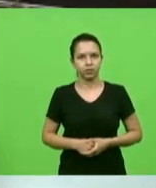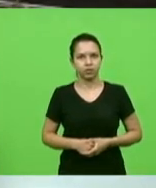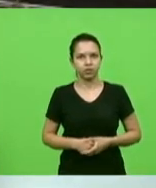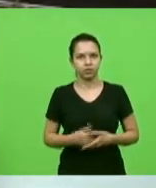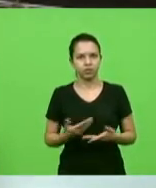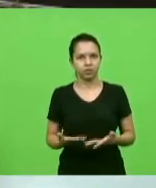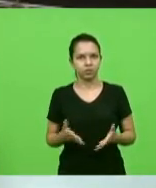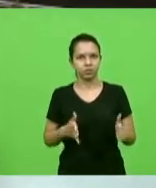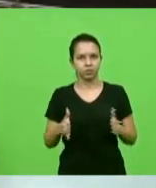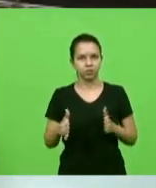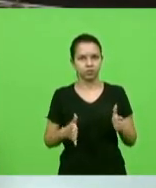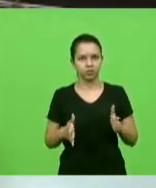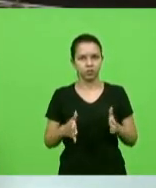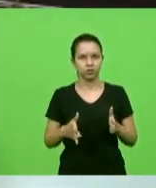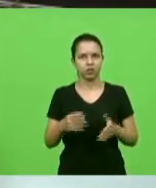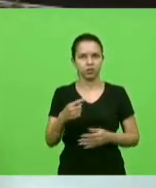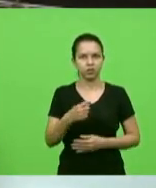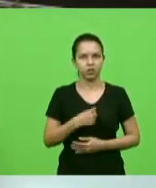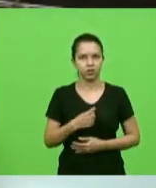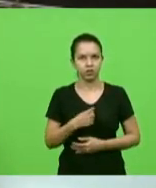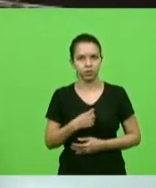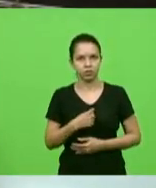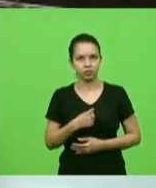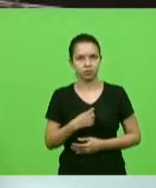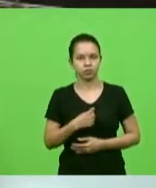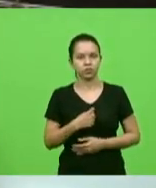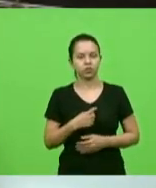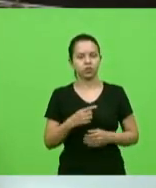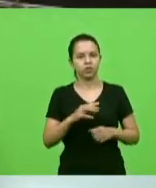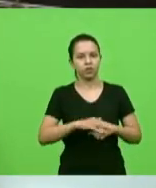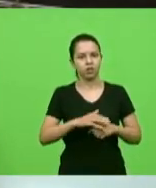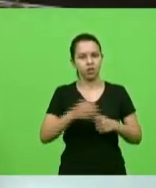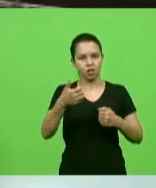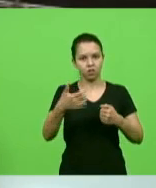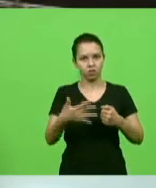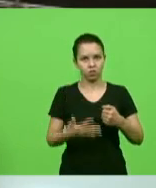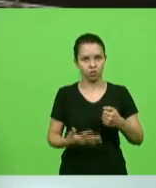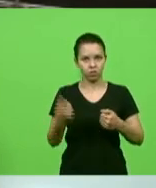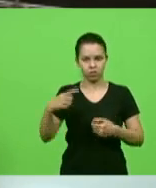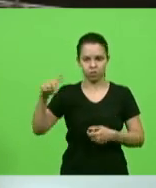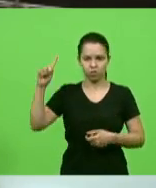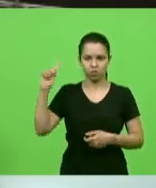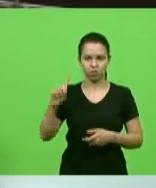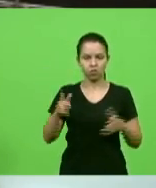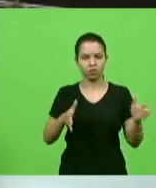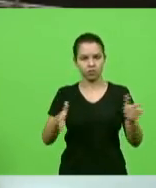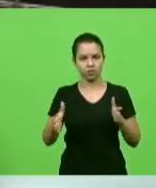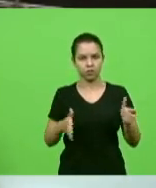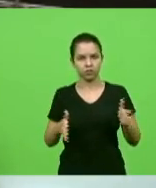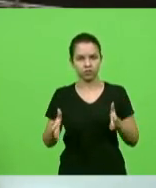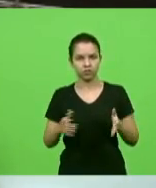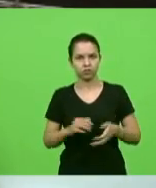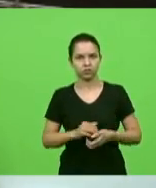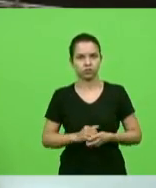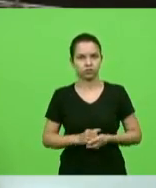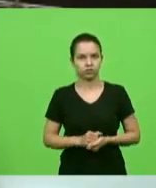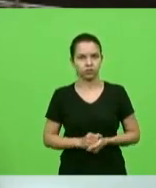condição de que foi ela torna outra fase